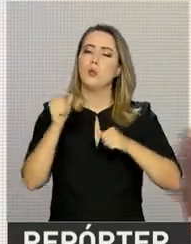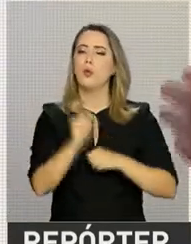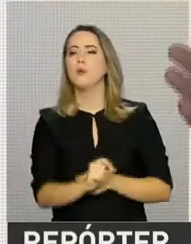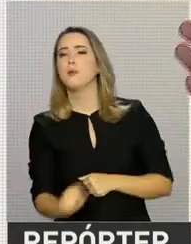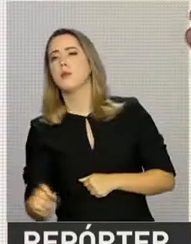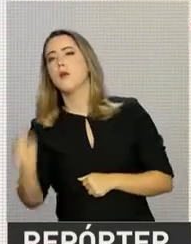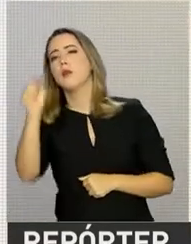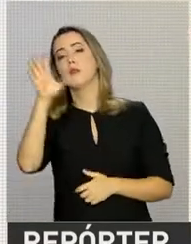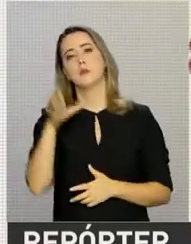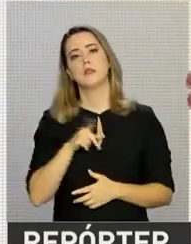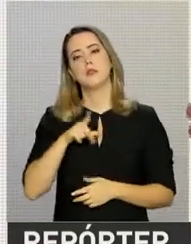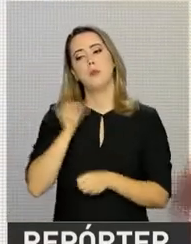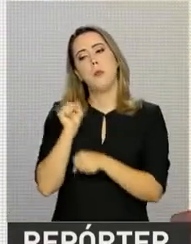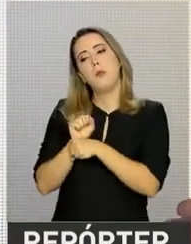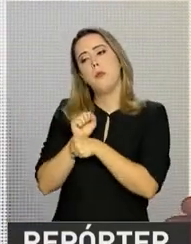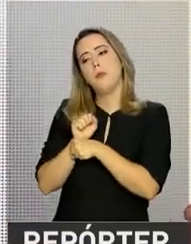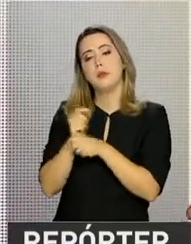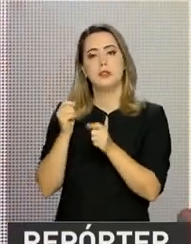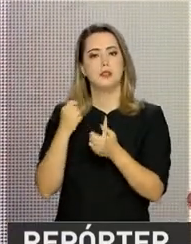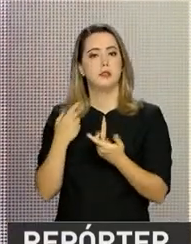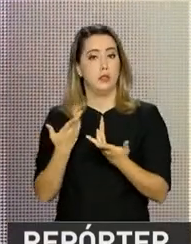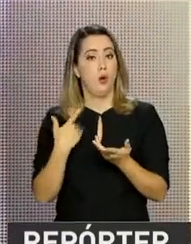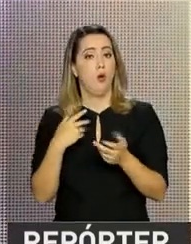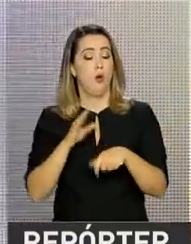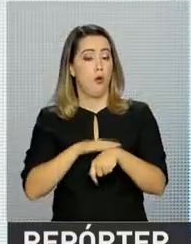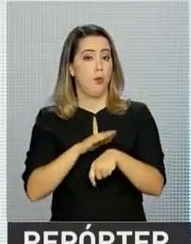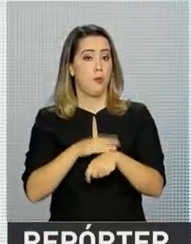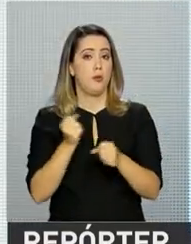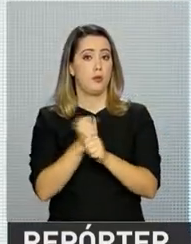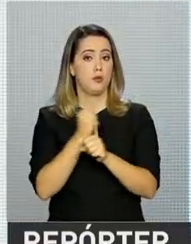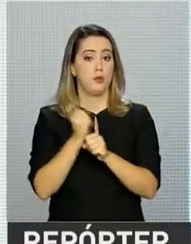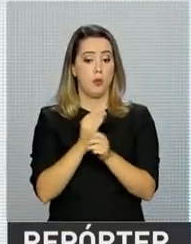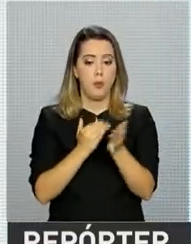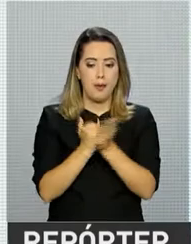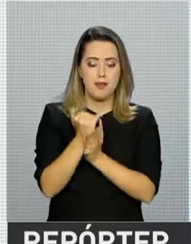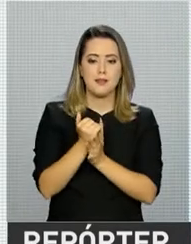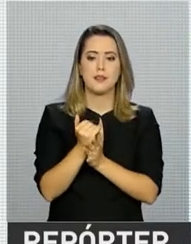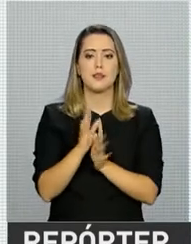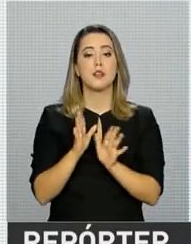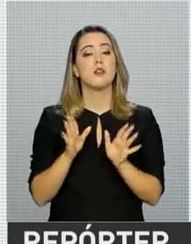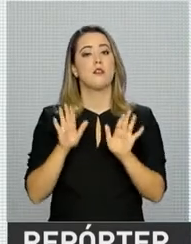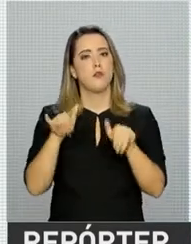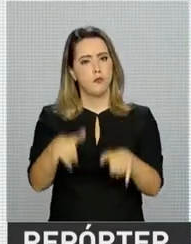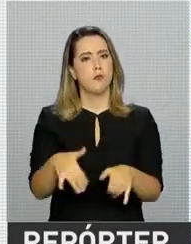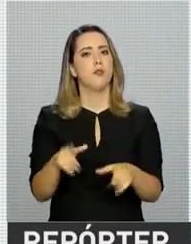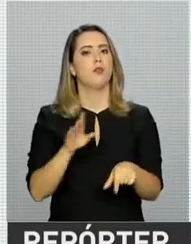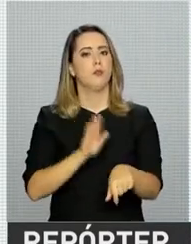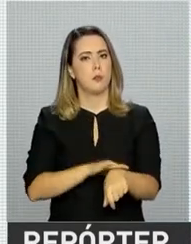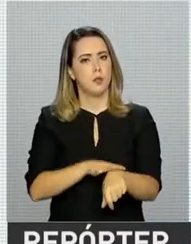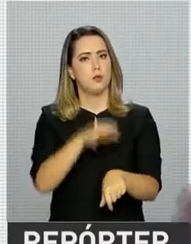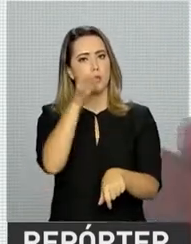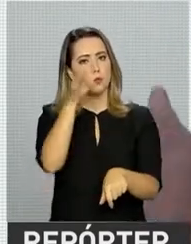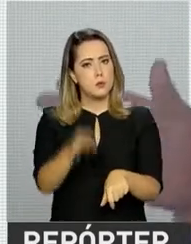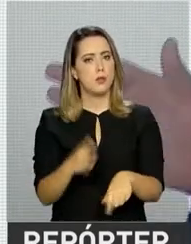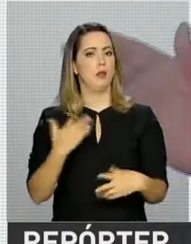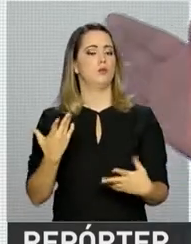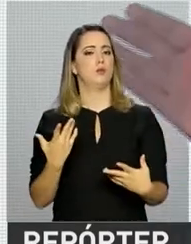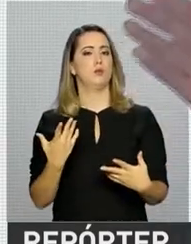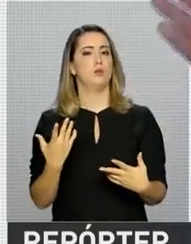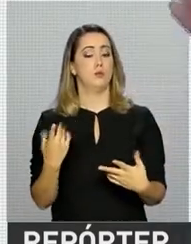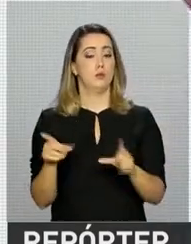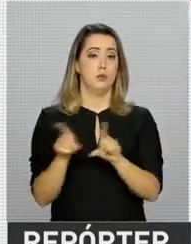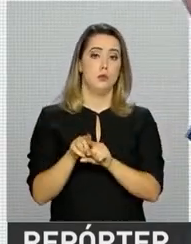Obras com datas para iniciar, data para entregar, e a